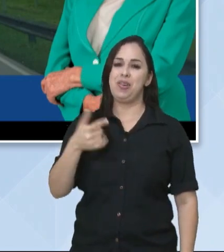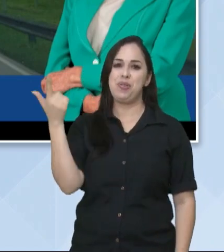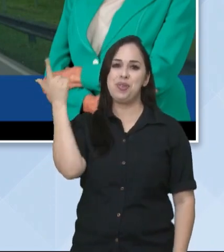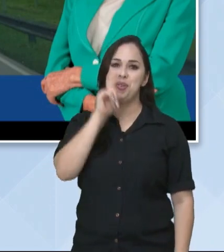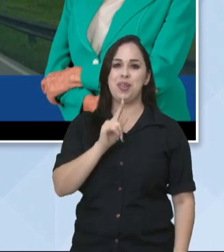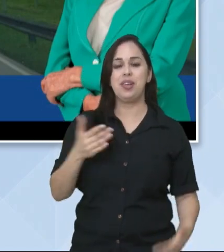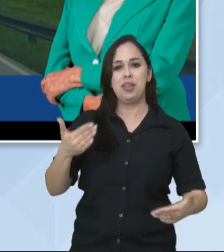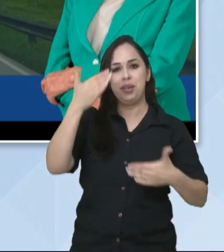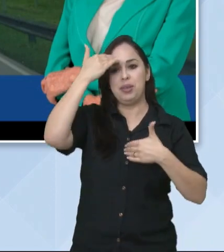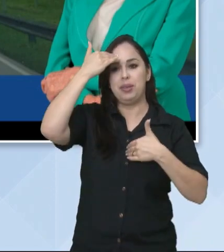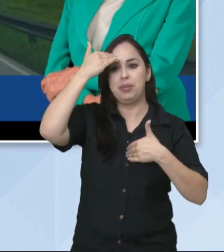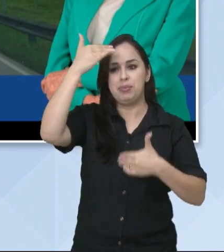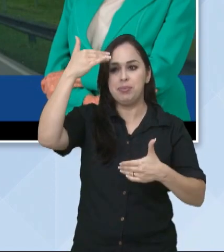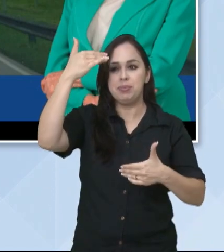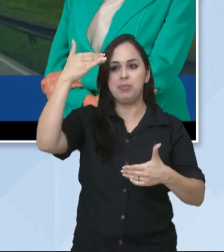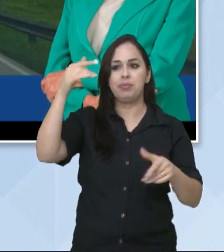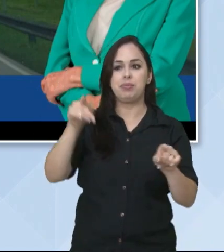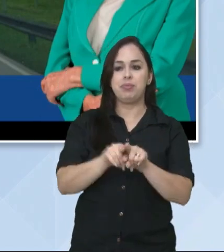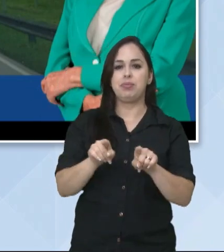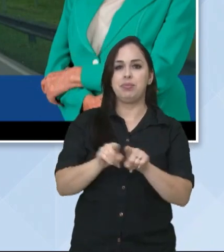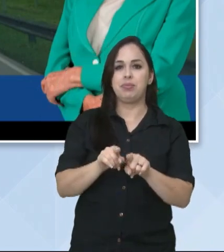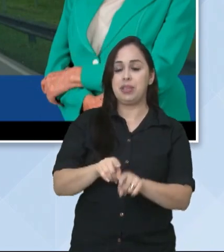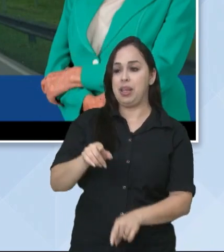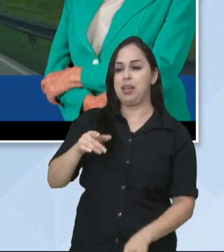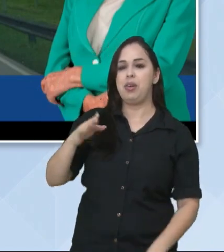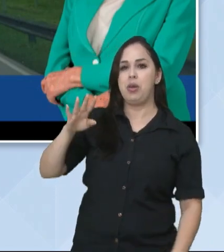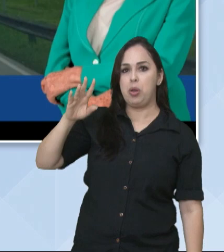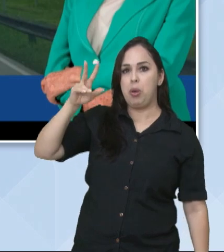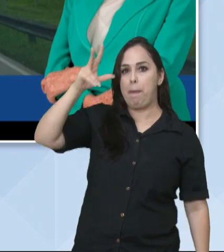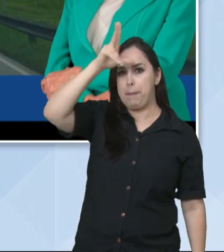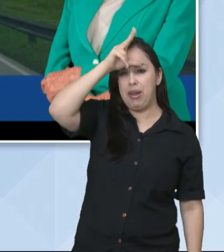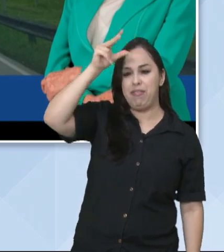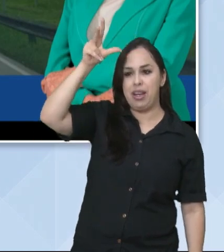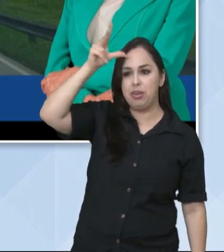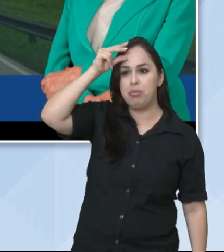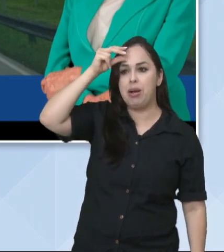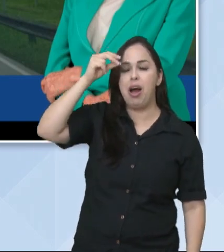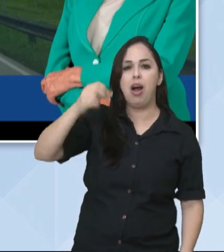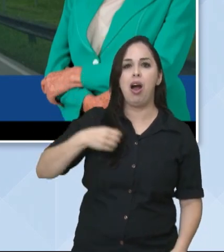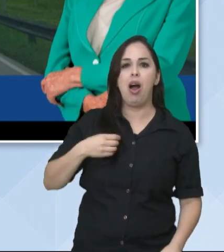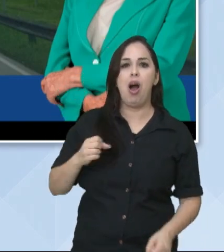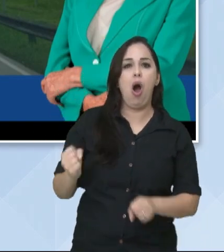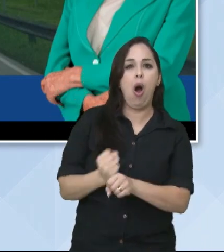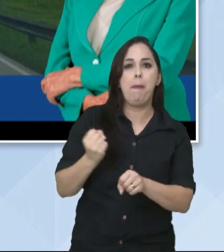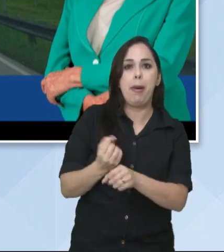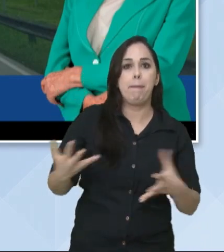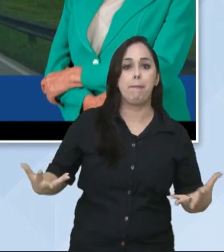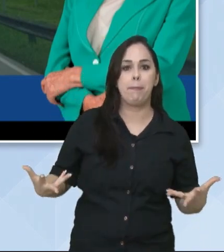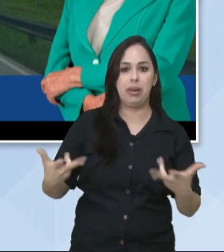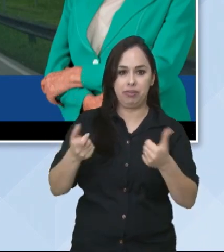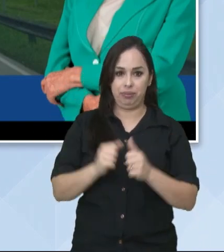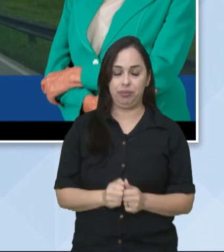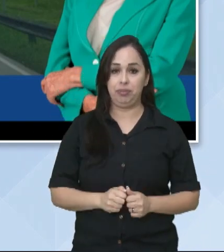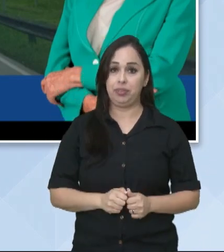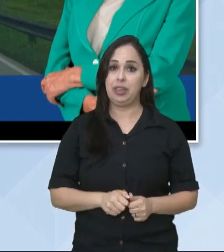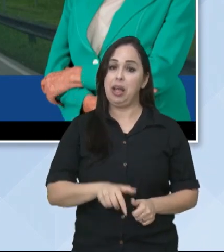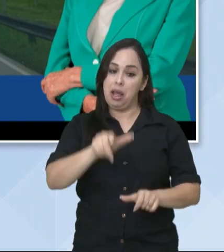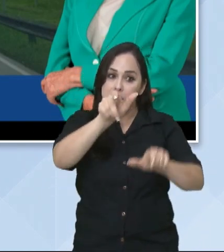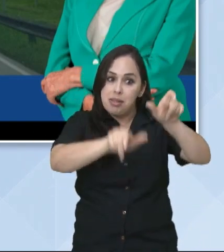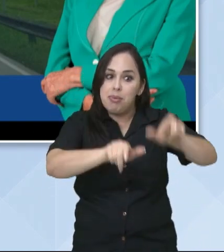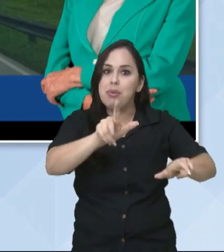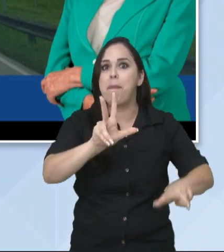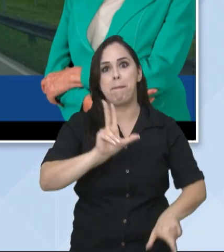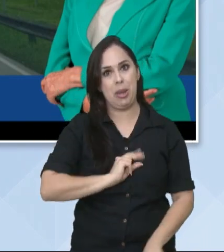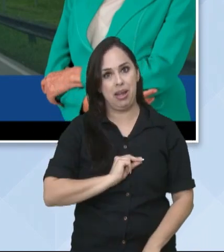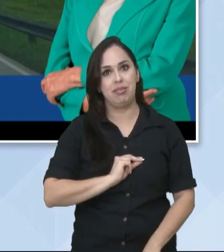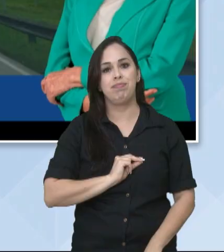agradecer, tenho que agradecer e reconhecer que o prefeito fez uma grande obra para a região agora. E a população merece, porque estava